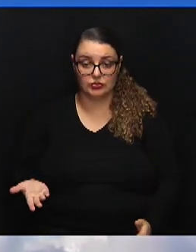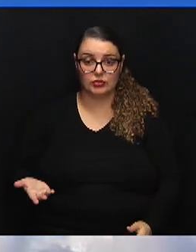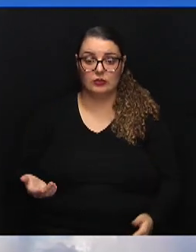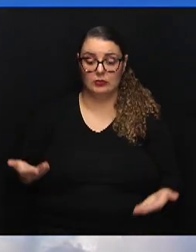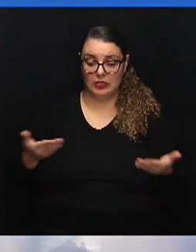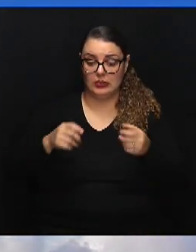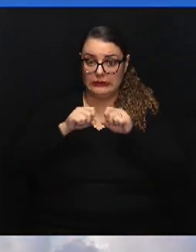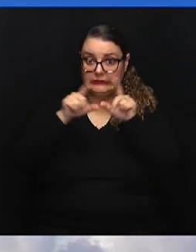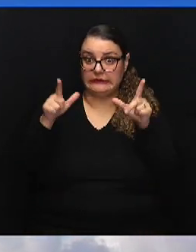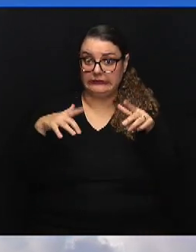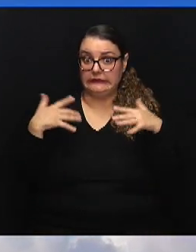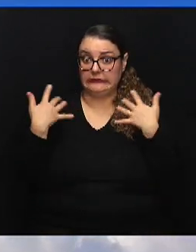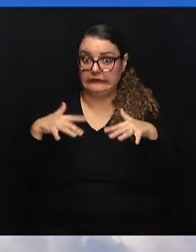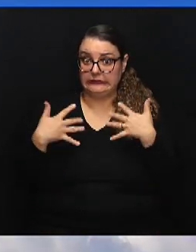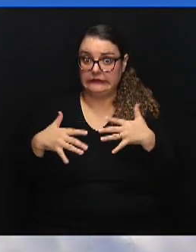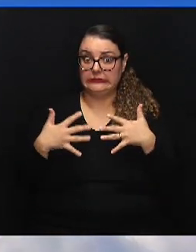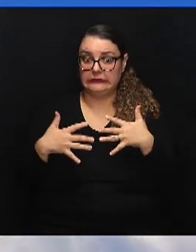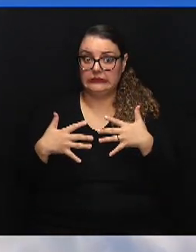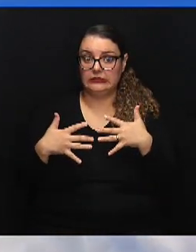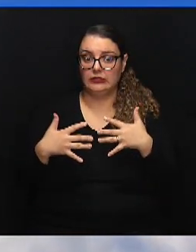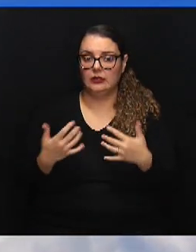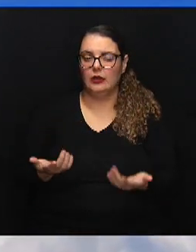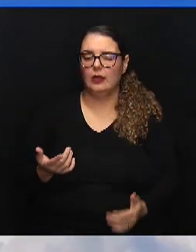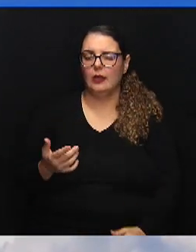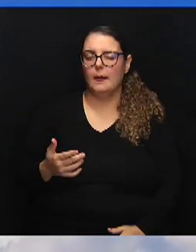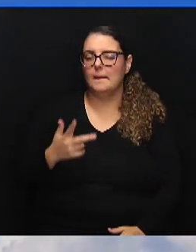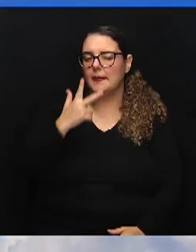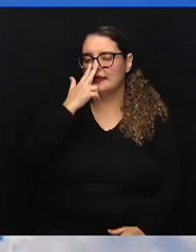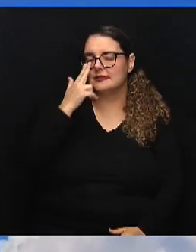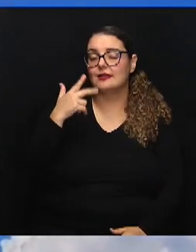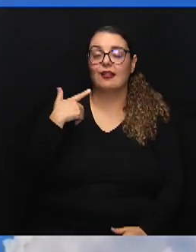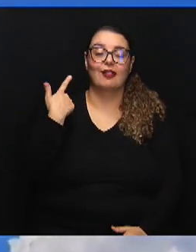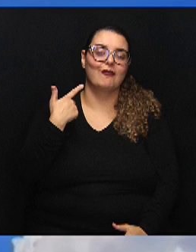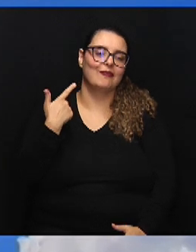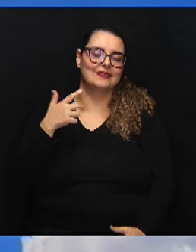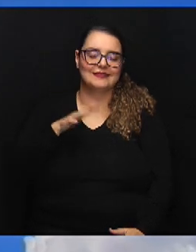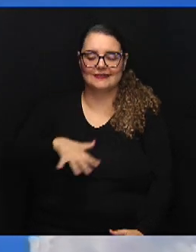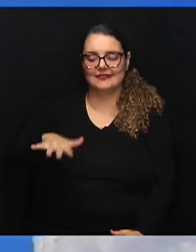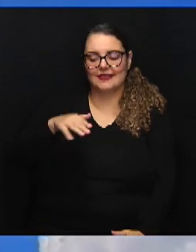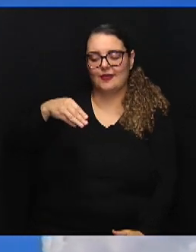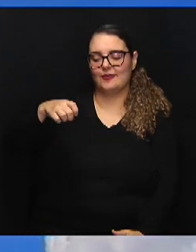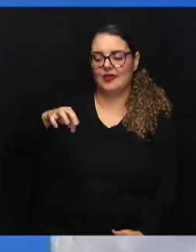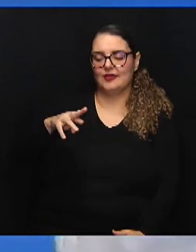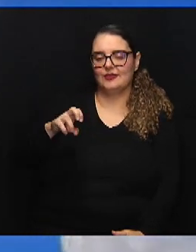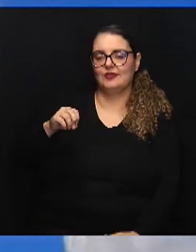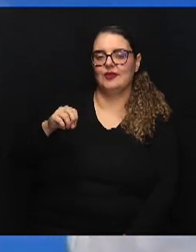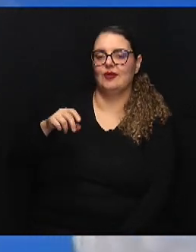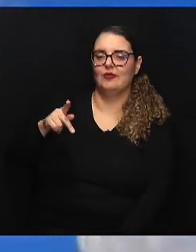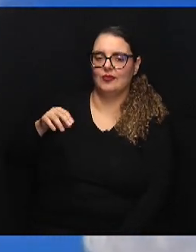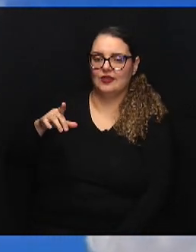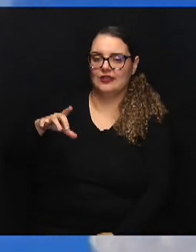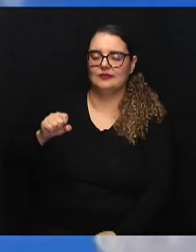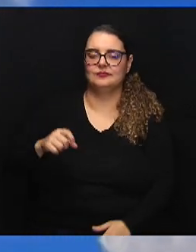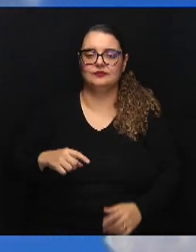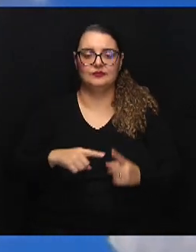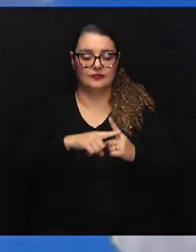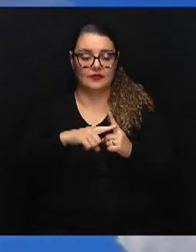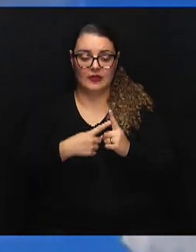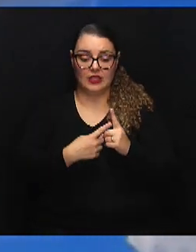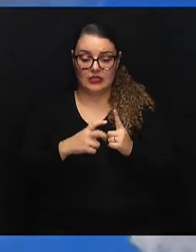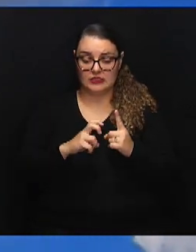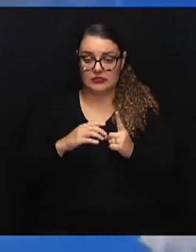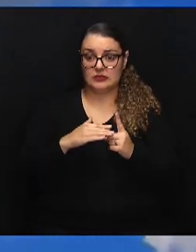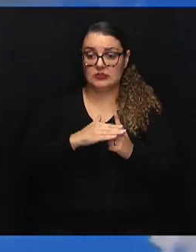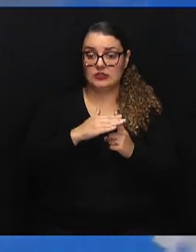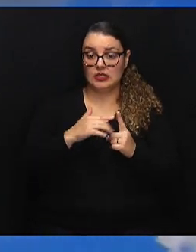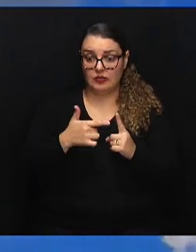manhã tá tenso, né? Um clima londrino na metrópole. A mínima 15 graus, à tarde os termômetros devem chegar